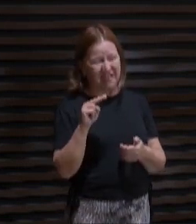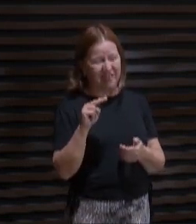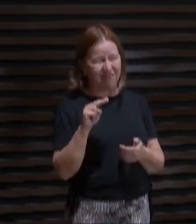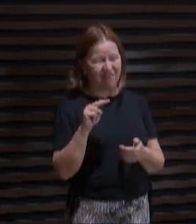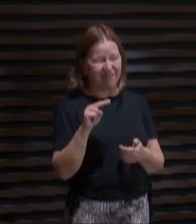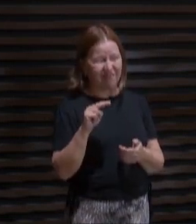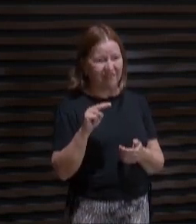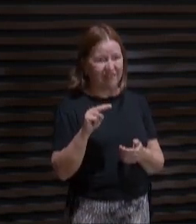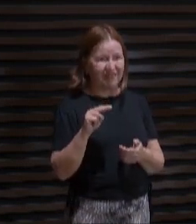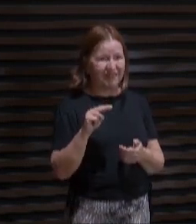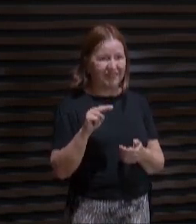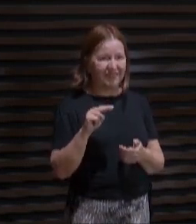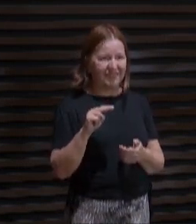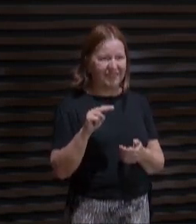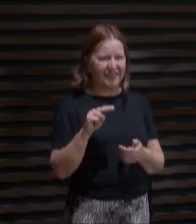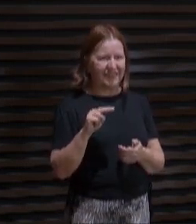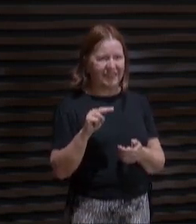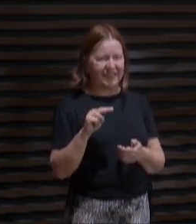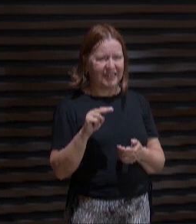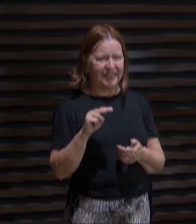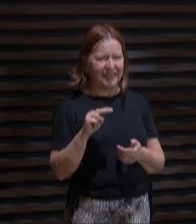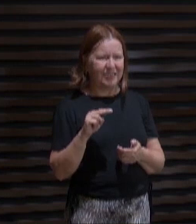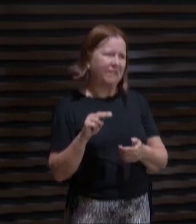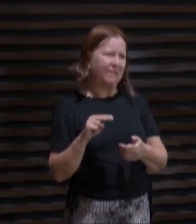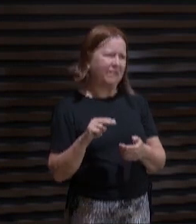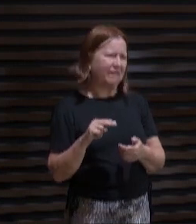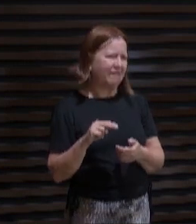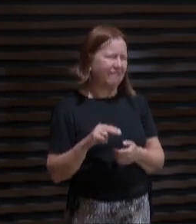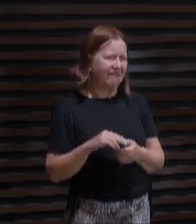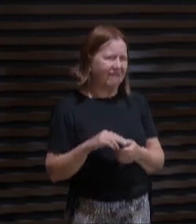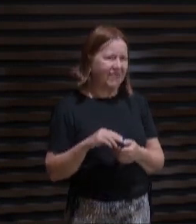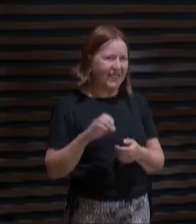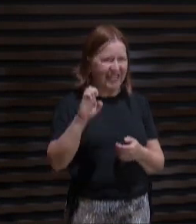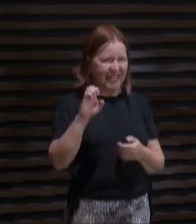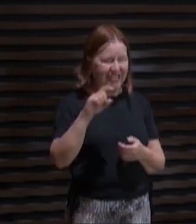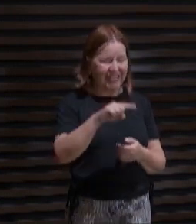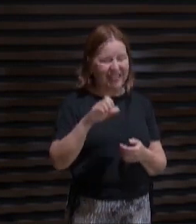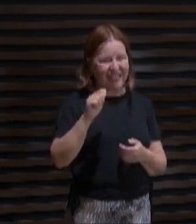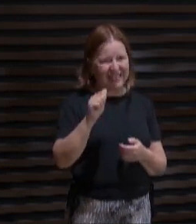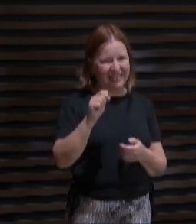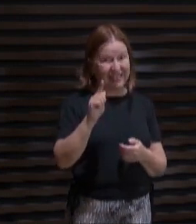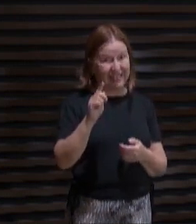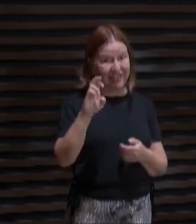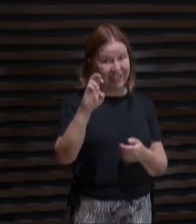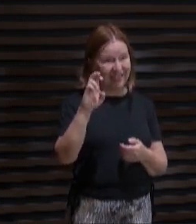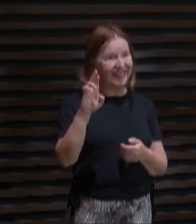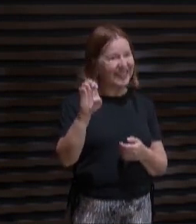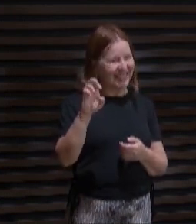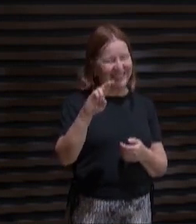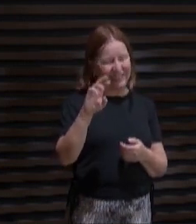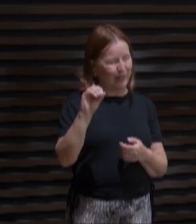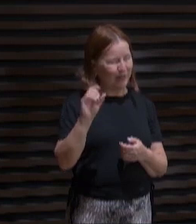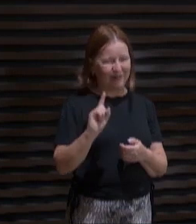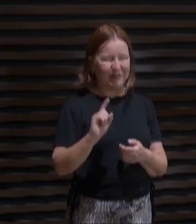pleonasmo, um exagero. Pode também ter uma certa figura de linguagem aí, mas isso